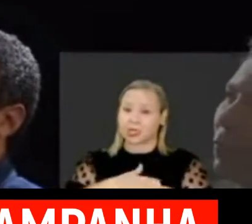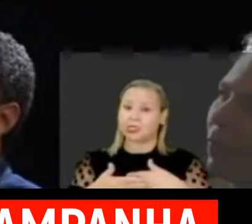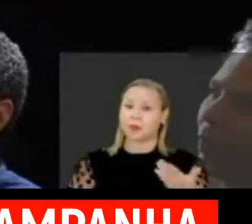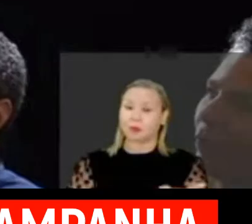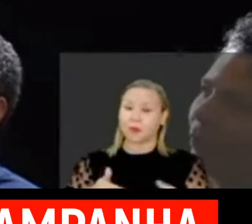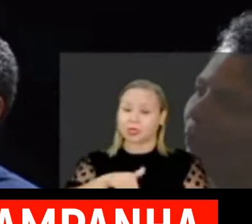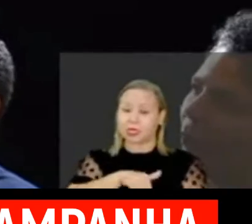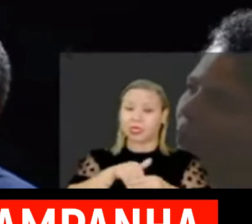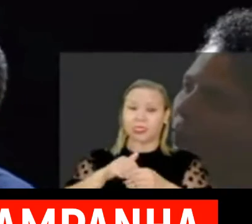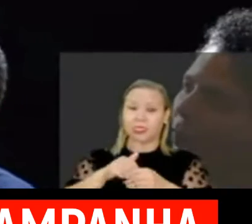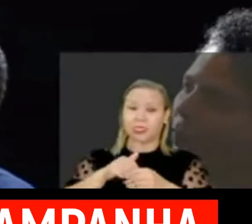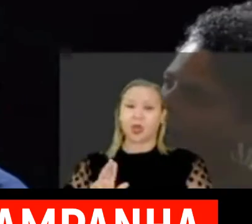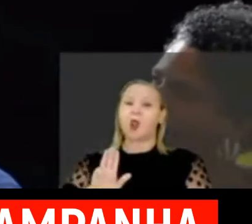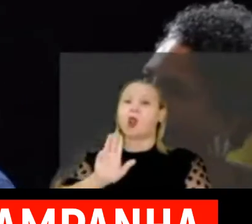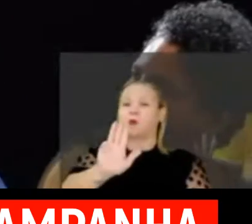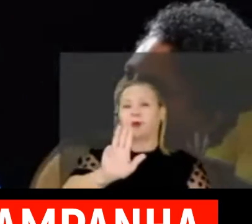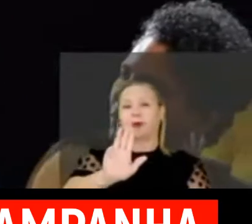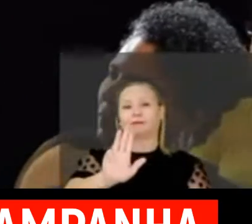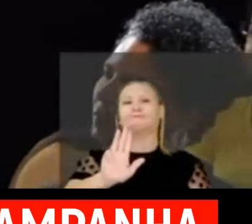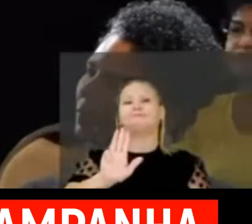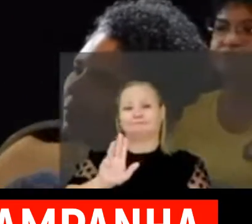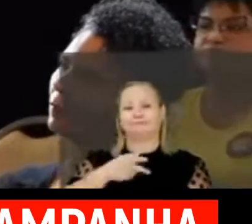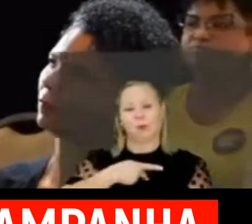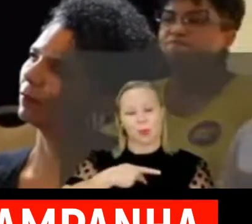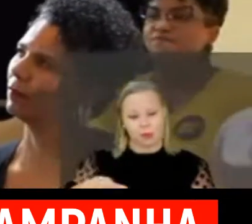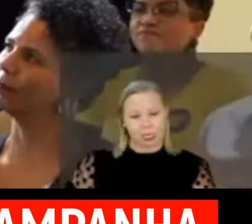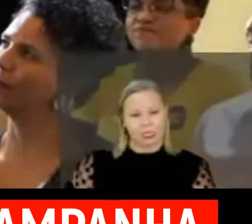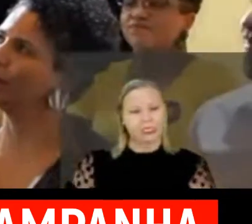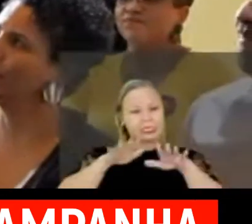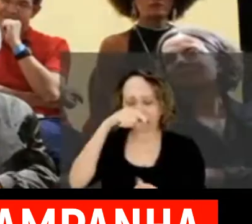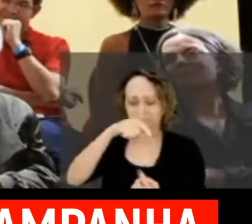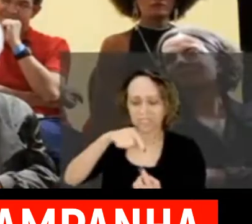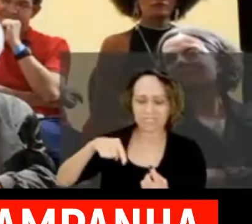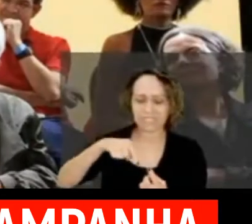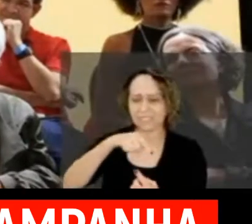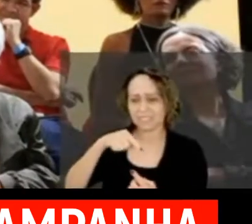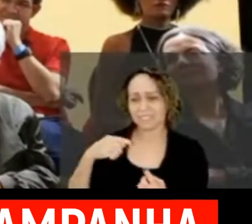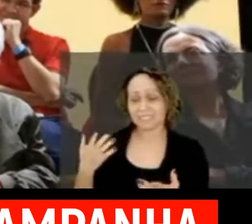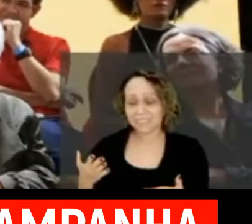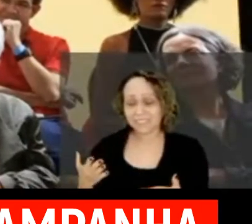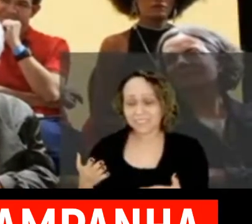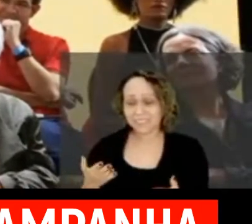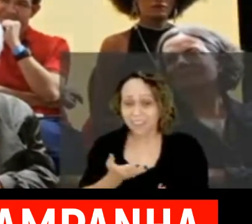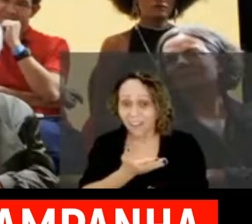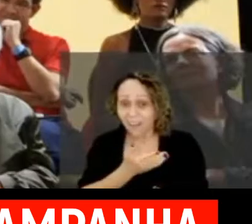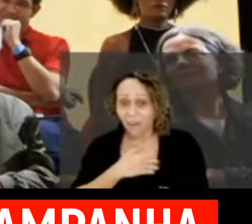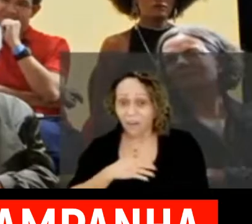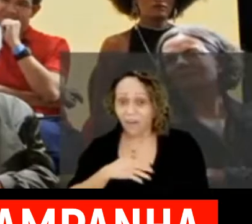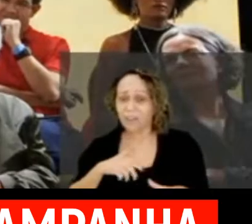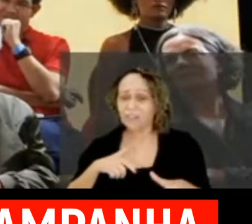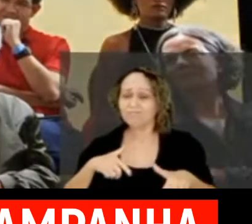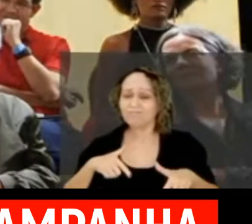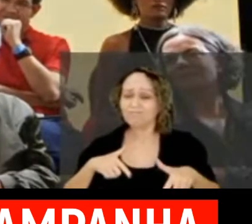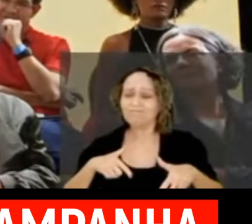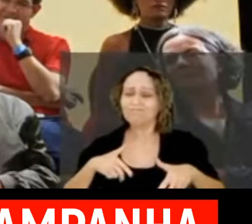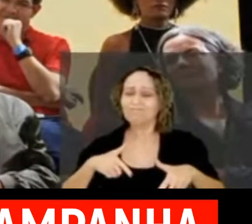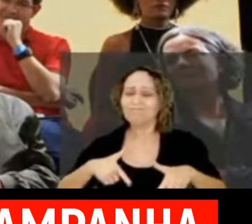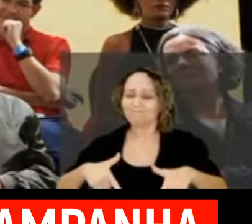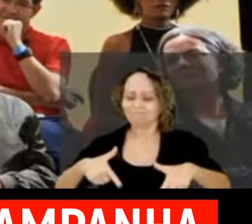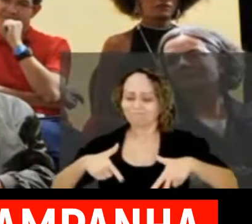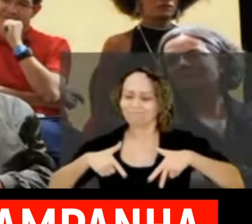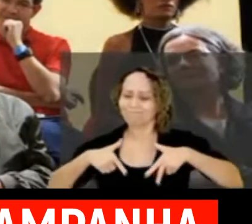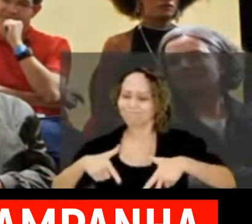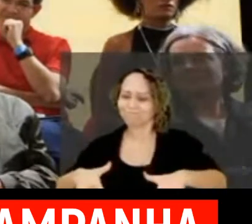outras personalidades. O lançamento da pré-candidatura neste sábado, 7 de maio, ocorrerá no Expo Center Norte, em São Paulo.